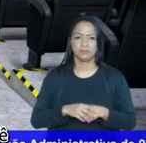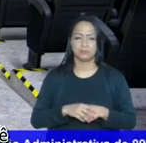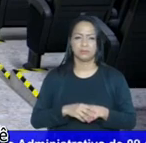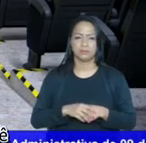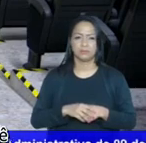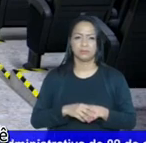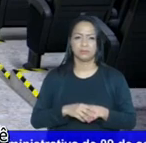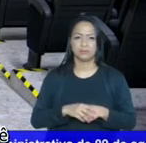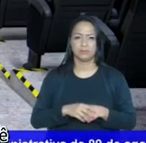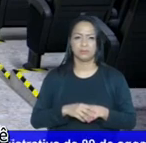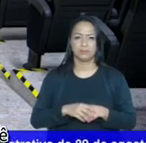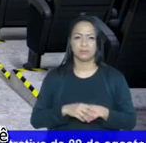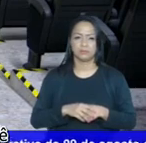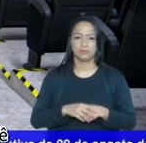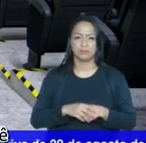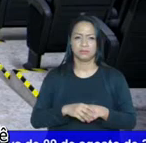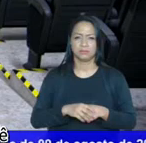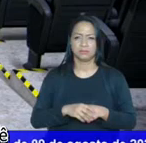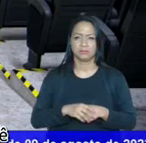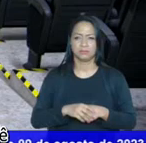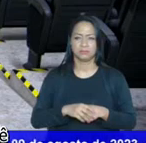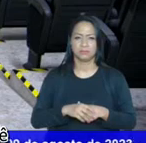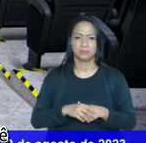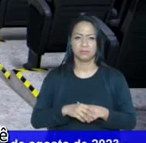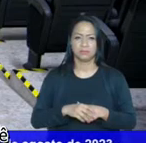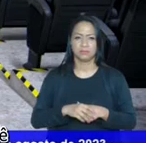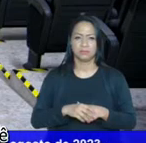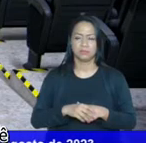ok. Pega aí uma de um juiz aí.